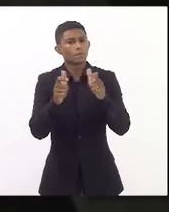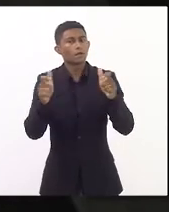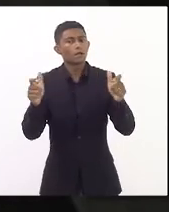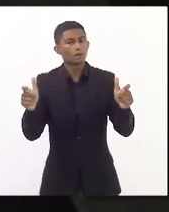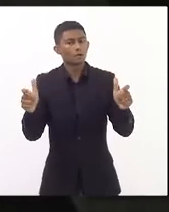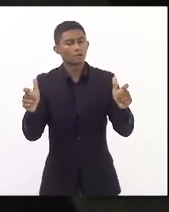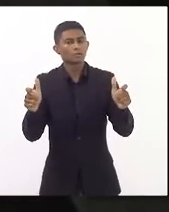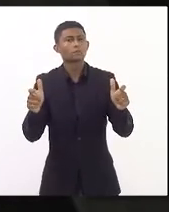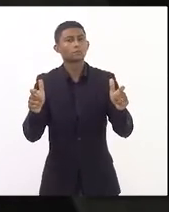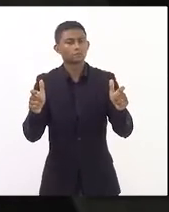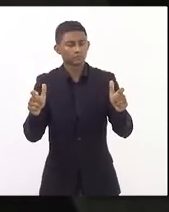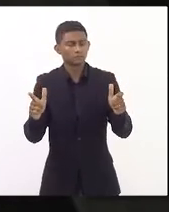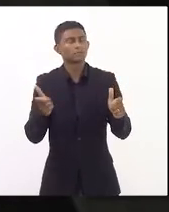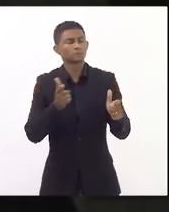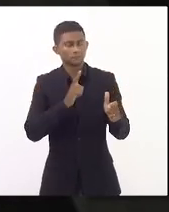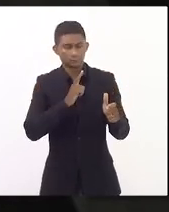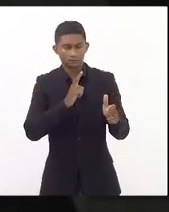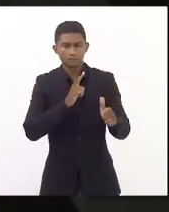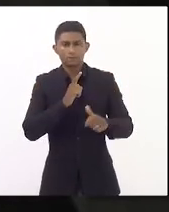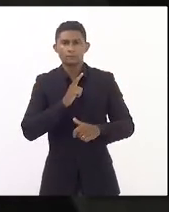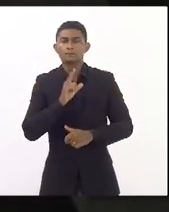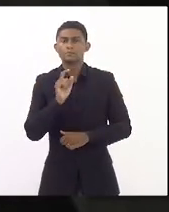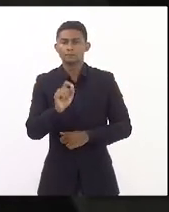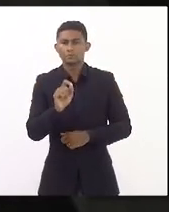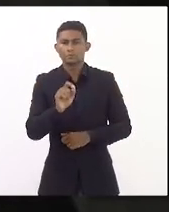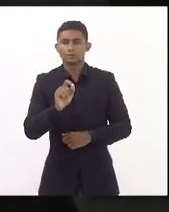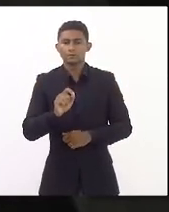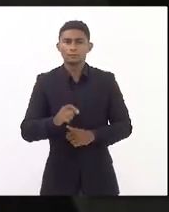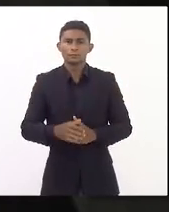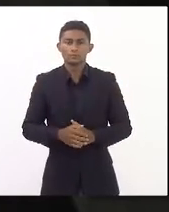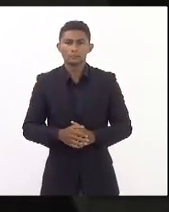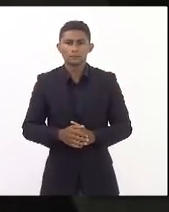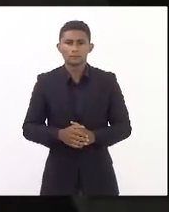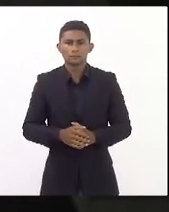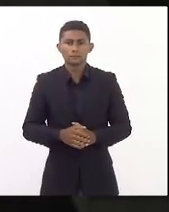bastante forte, sob o ponto de vista